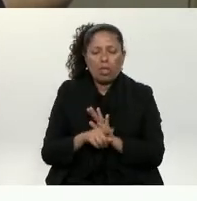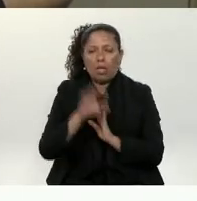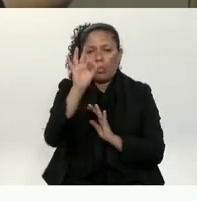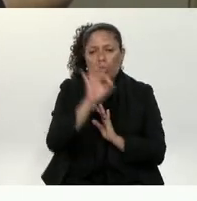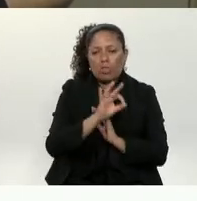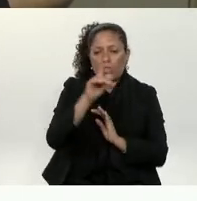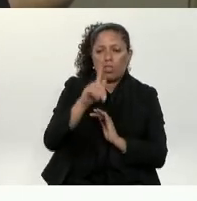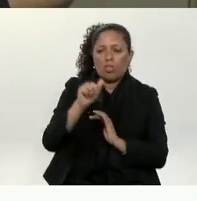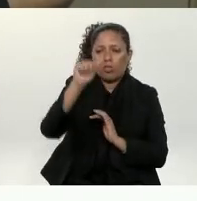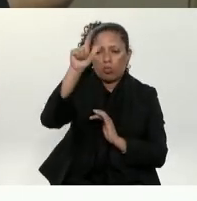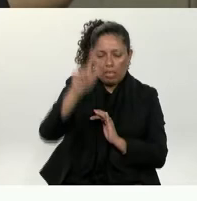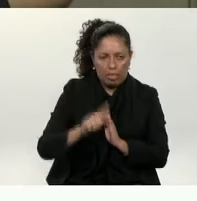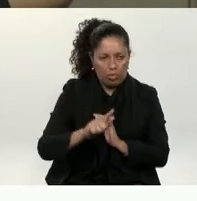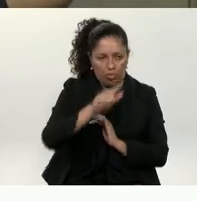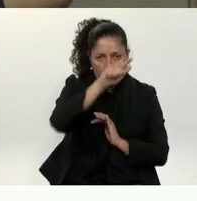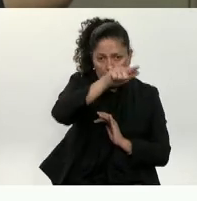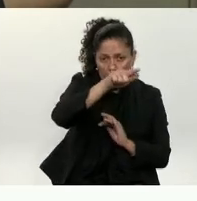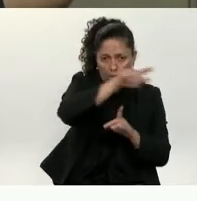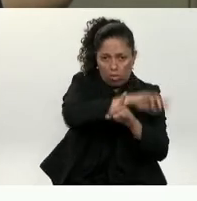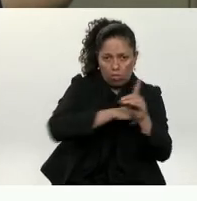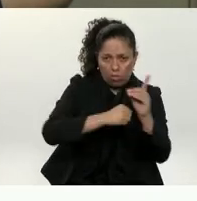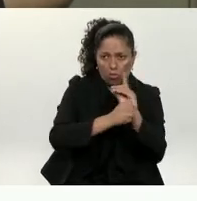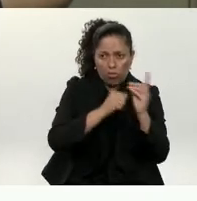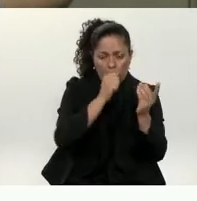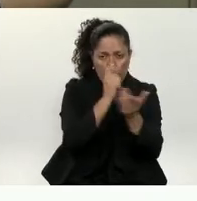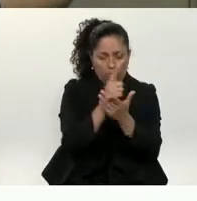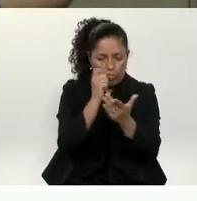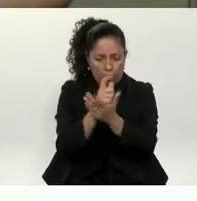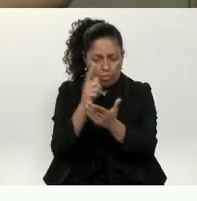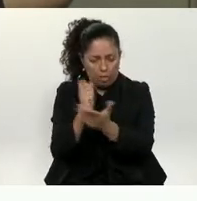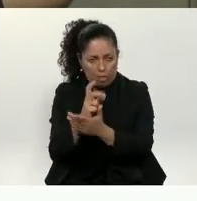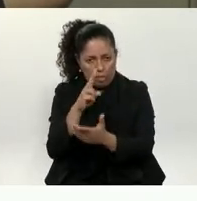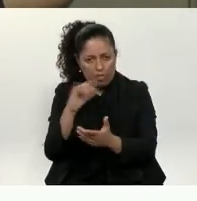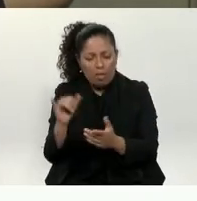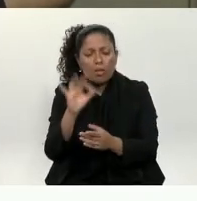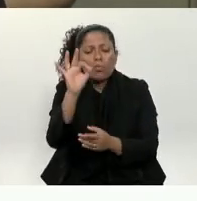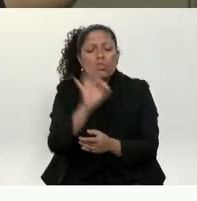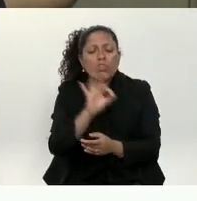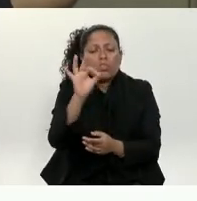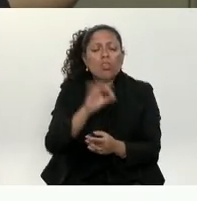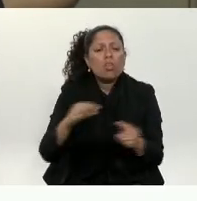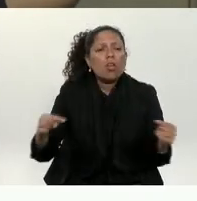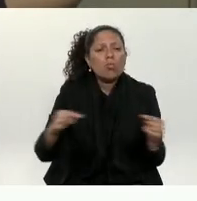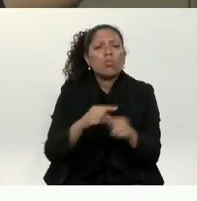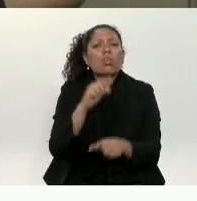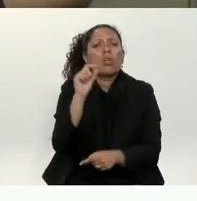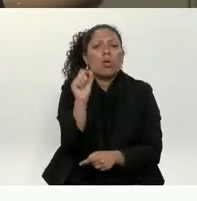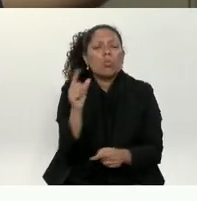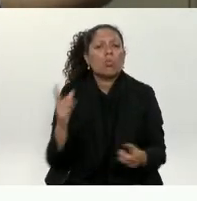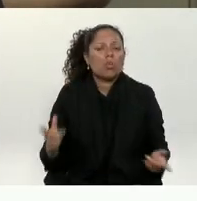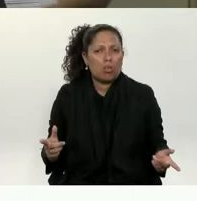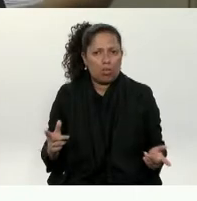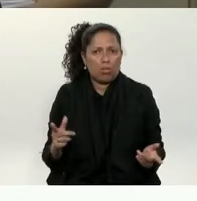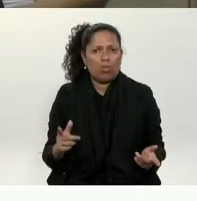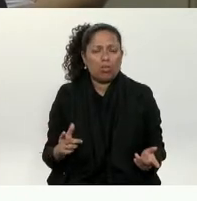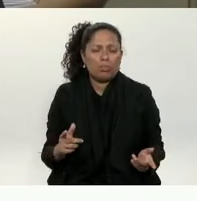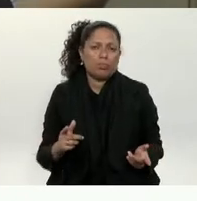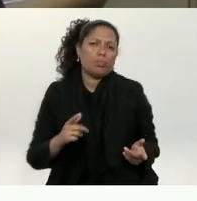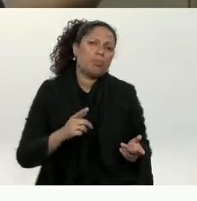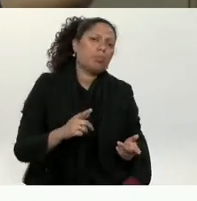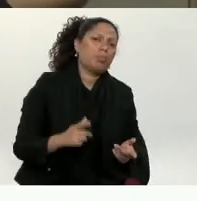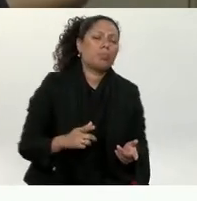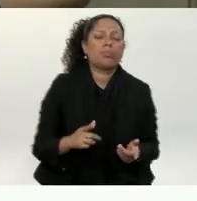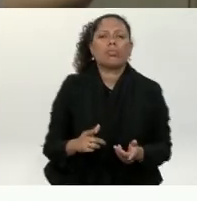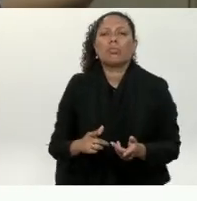da sociedade, são colocadas ali diversos componentes, né? Claro, uma composição de tarifa tem